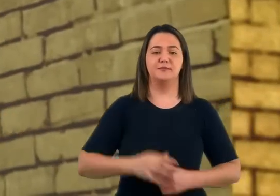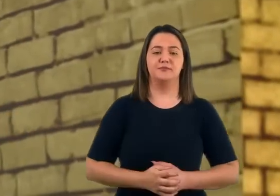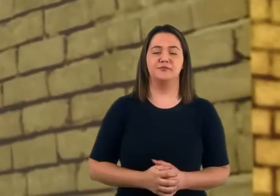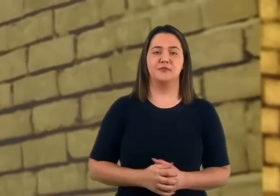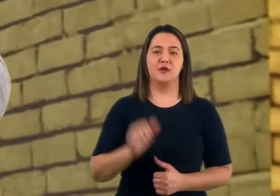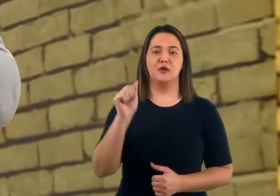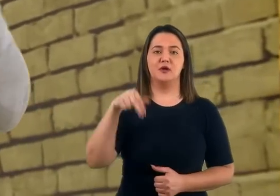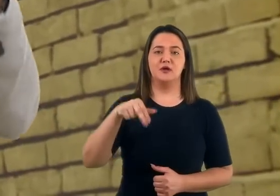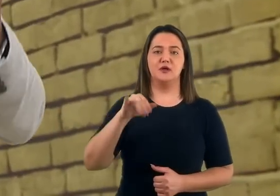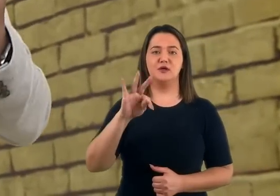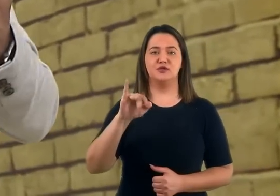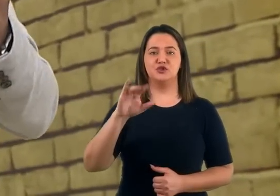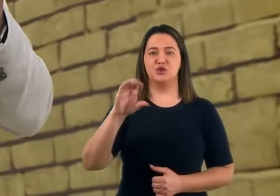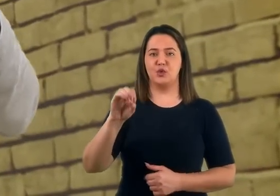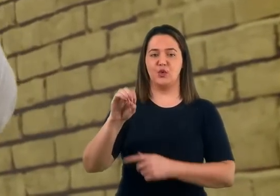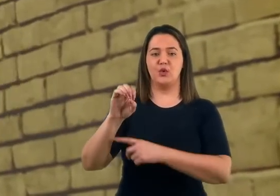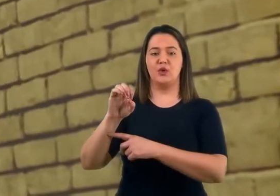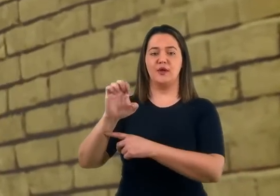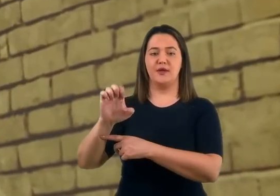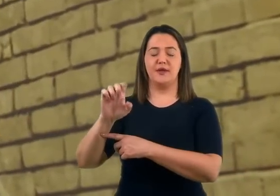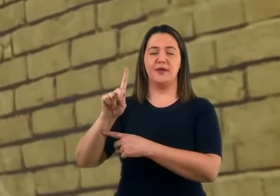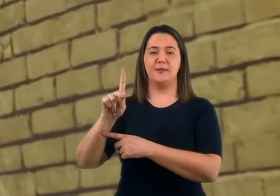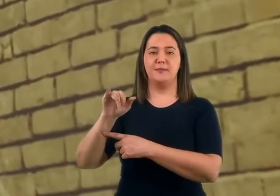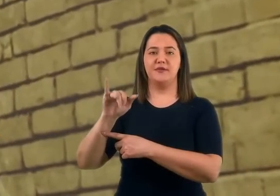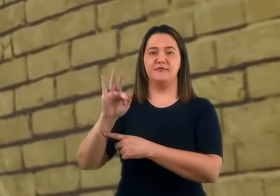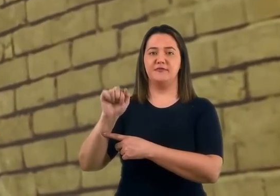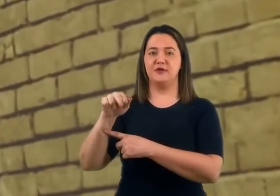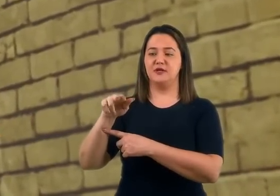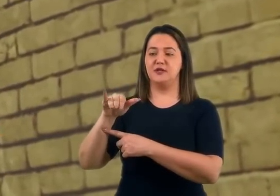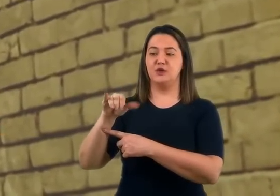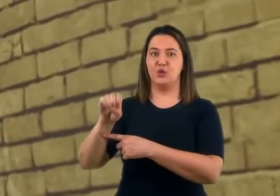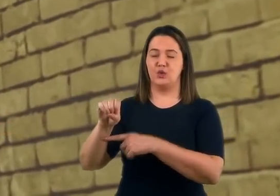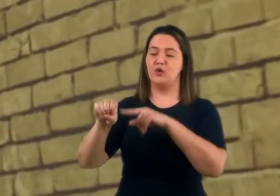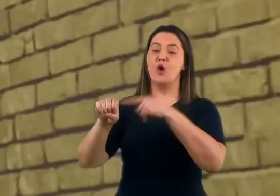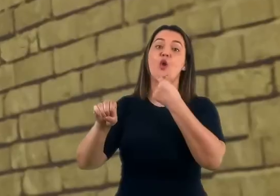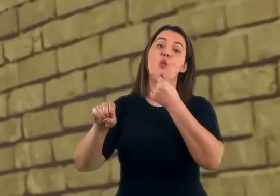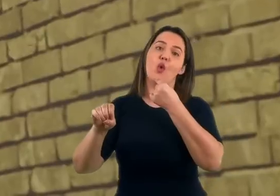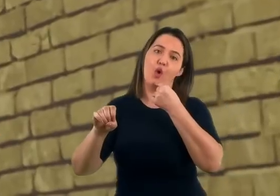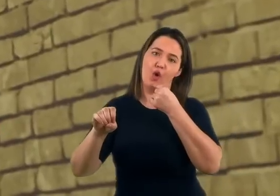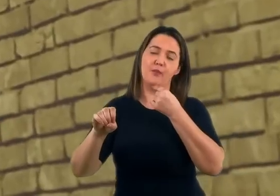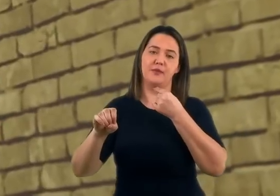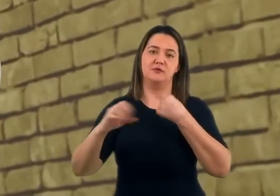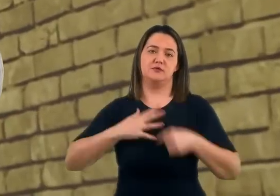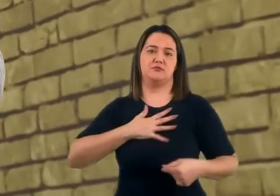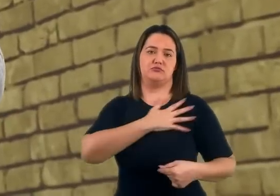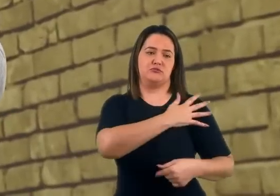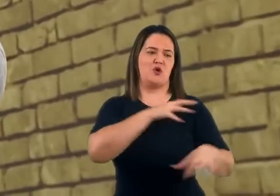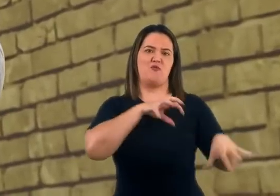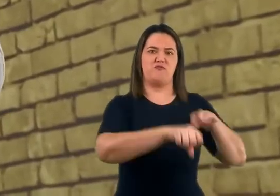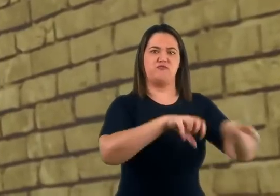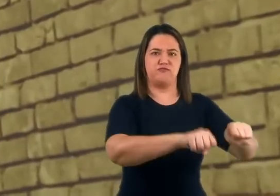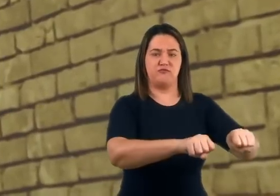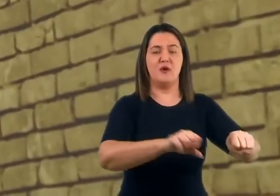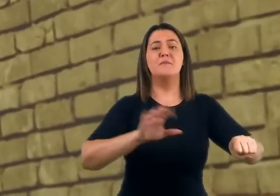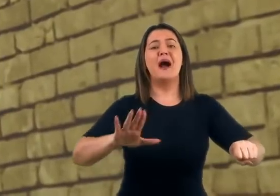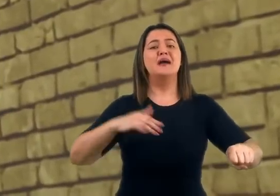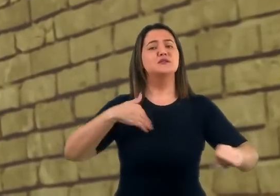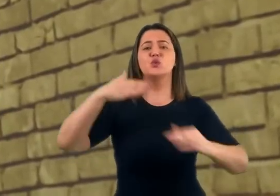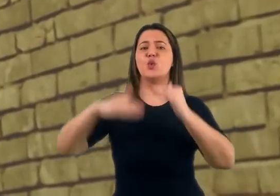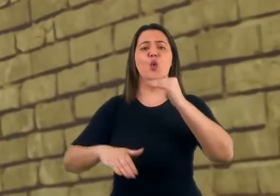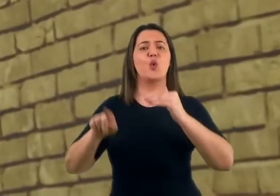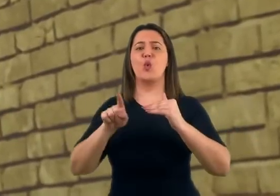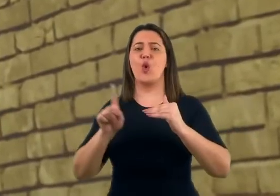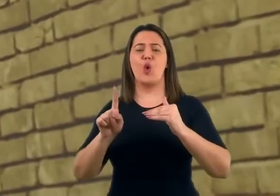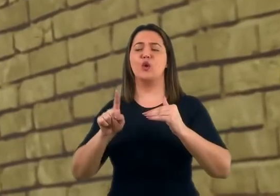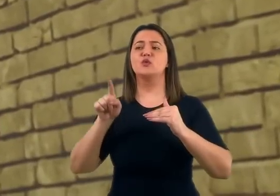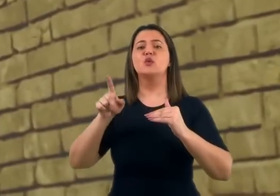já argumentei à exaustão em programas anteriores que eu não concordo com esta visão, e depois você pode assistir e ver o porquê